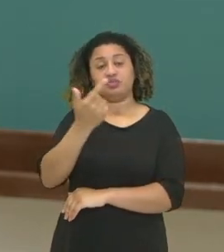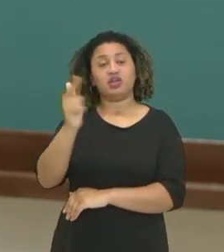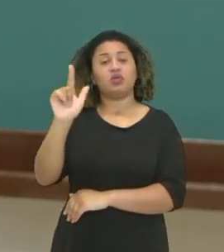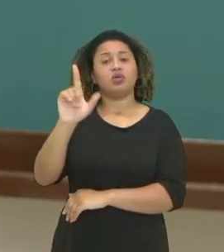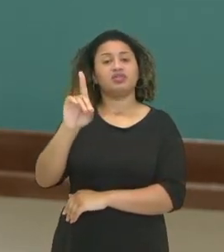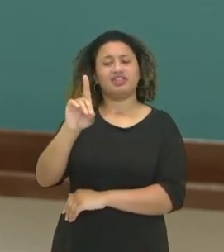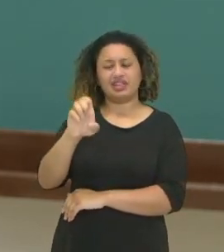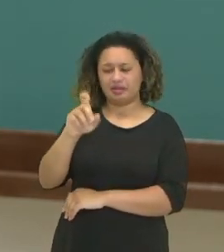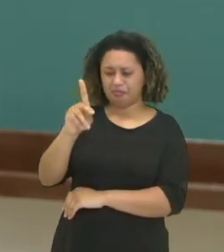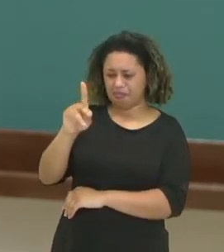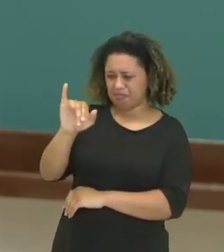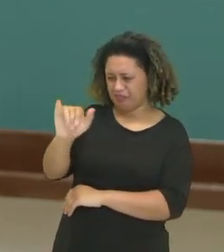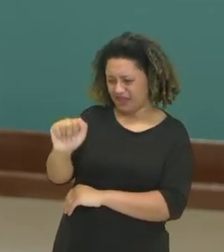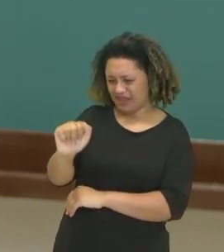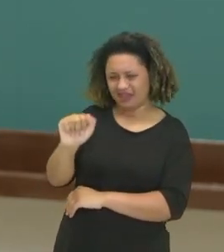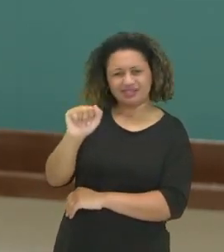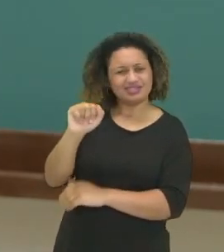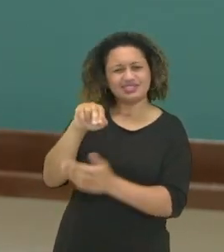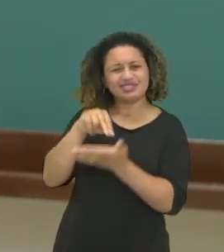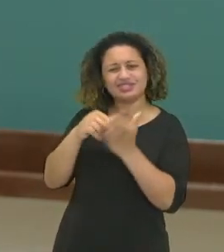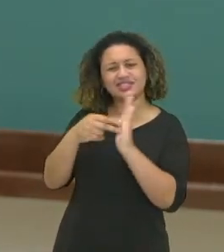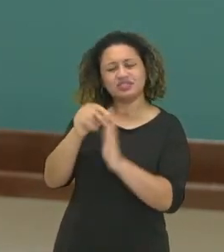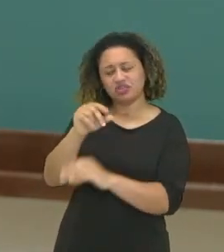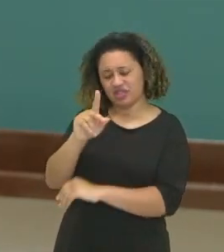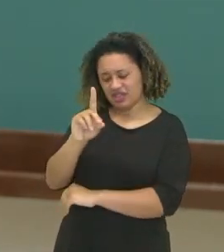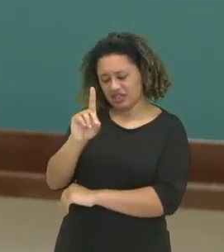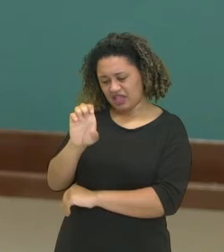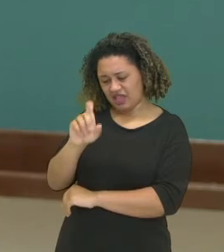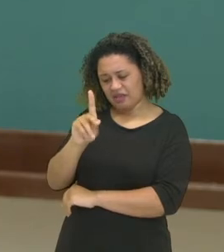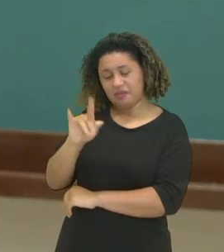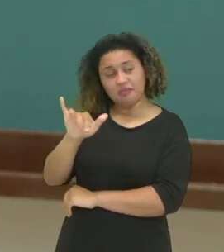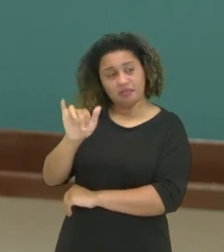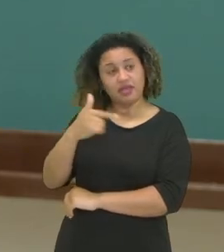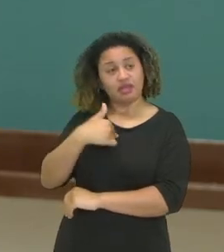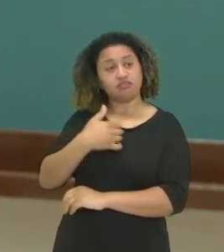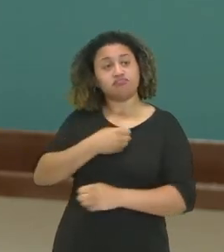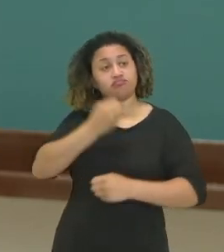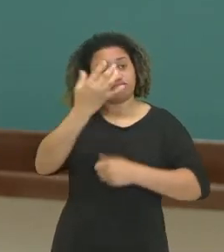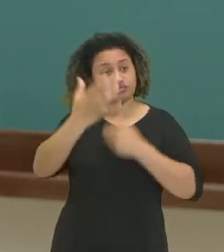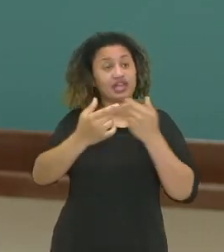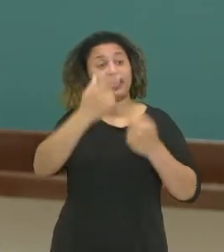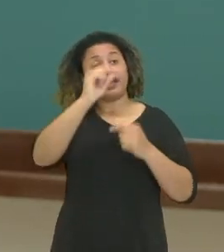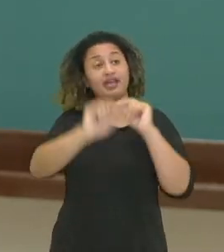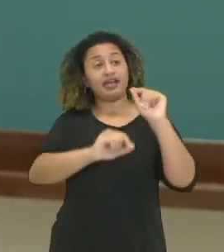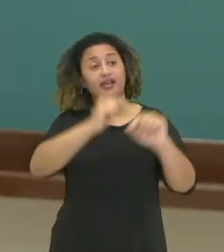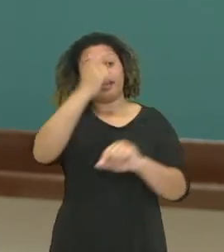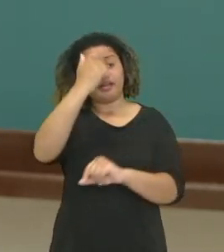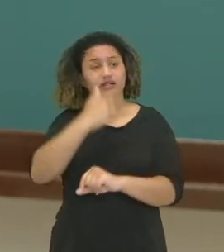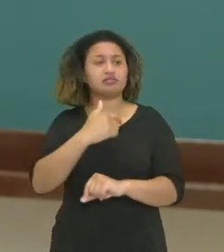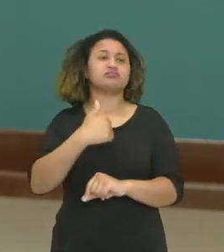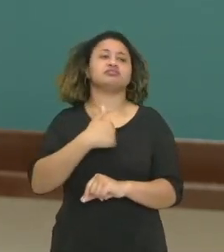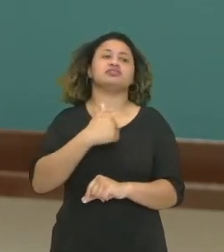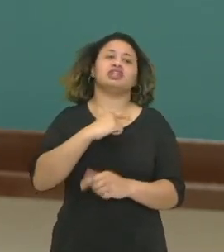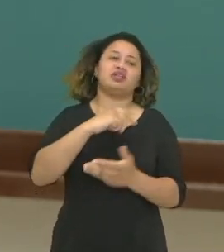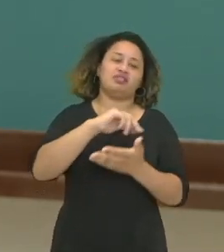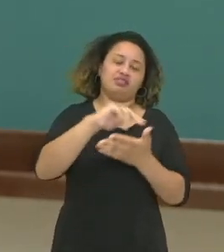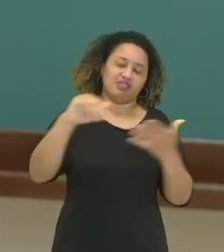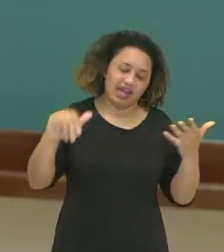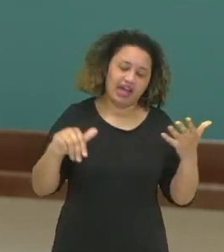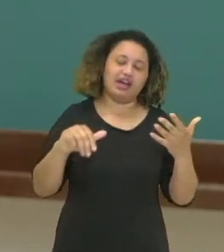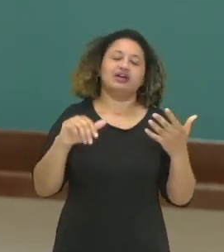pia. Como ele está aqui no poema dizendo quem ele é, perceba. Como há muitos